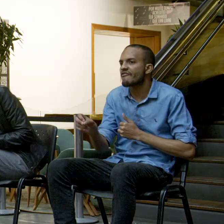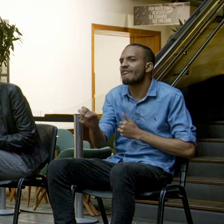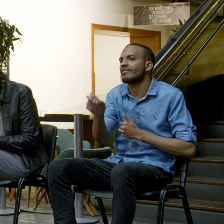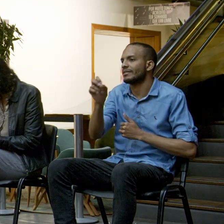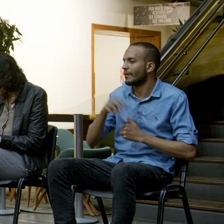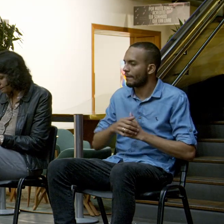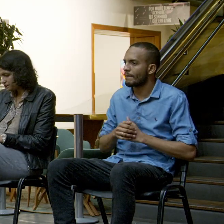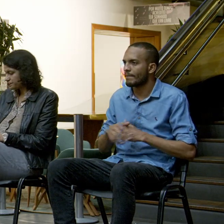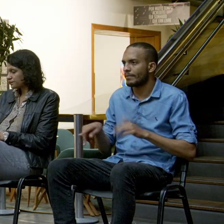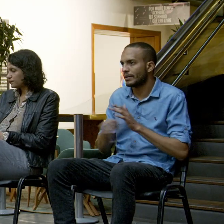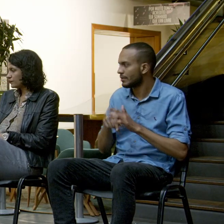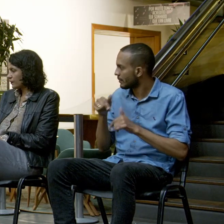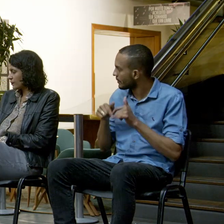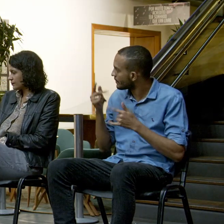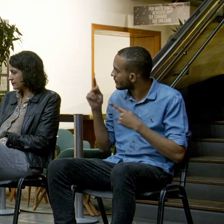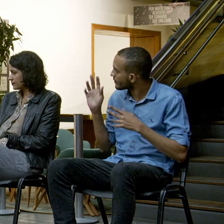forma aos próprios trabalhos.